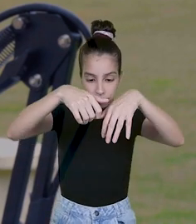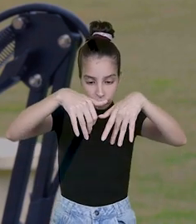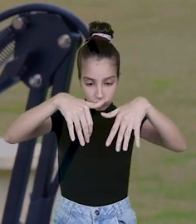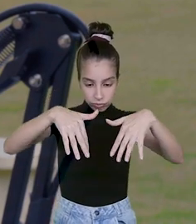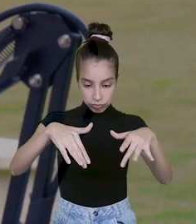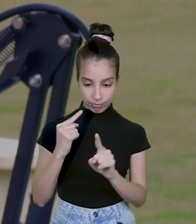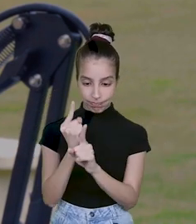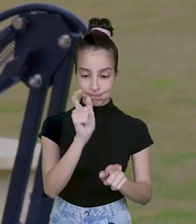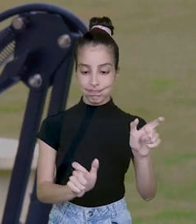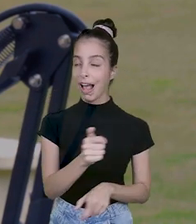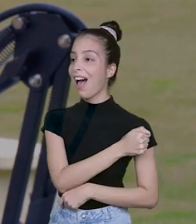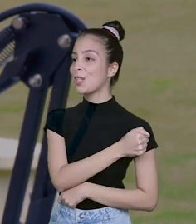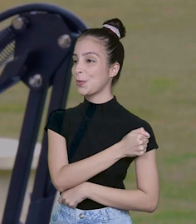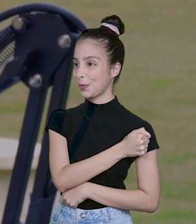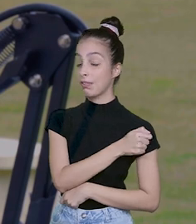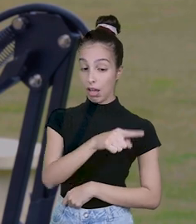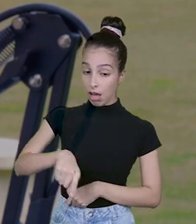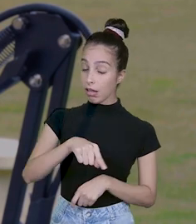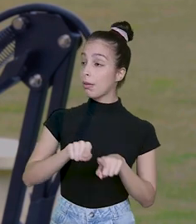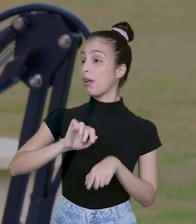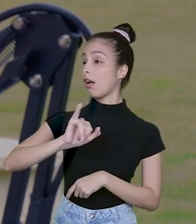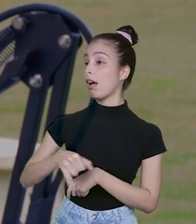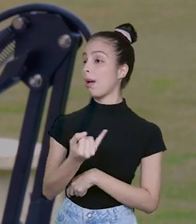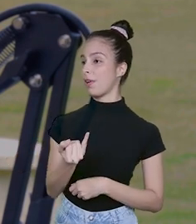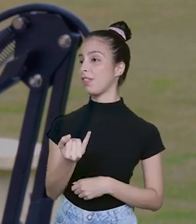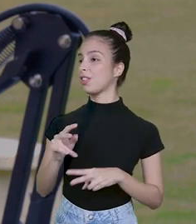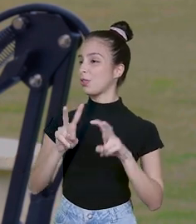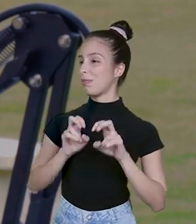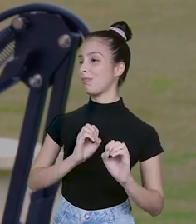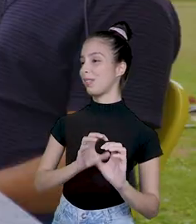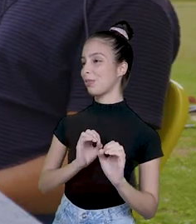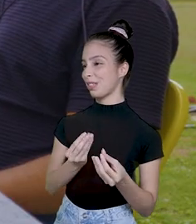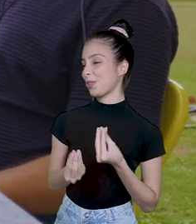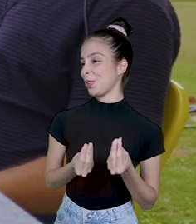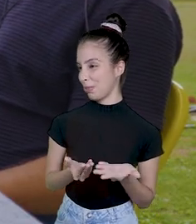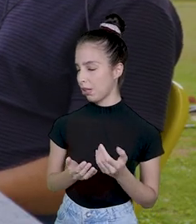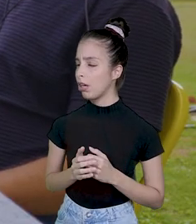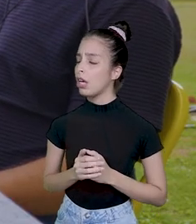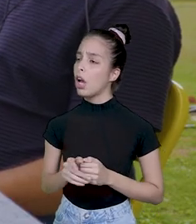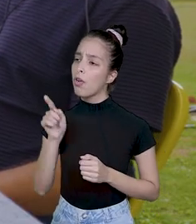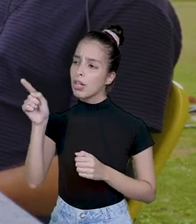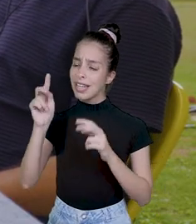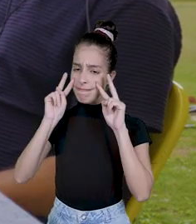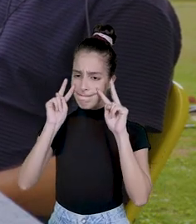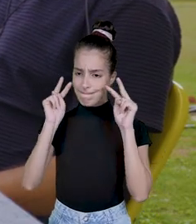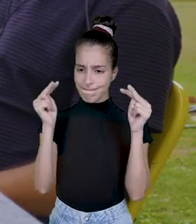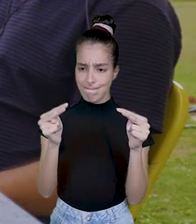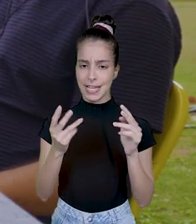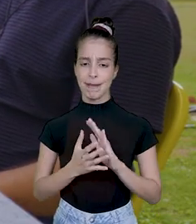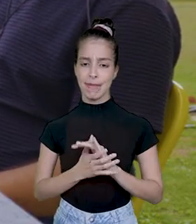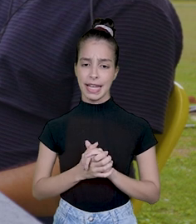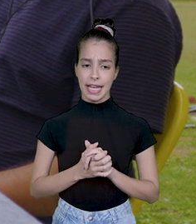beneficiam desse dessa garantia né dessa garantia constitucional que é a educação eh como você vê essas